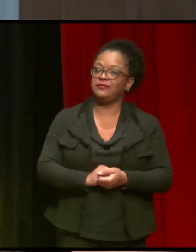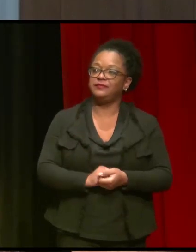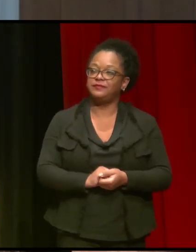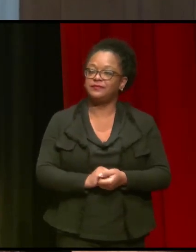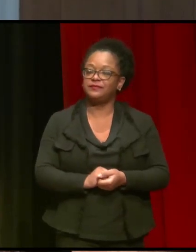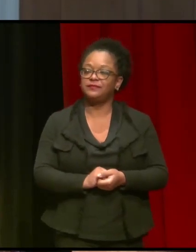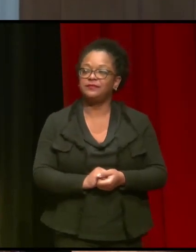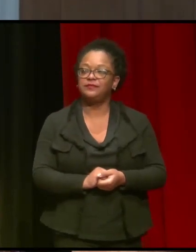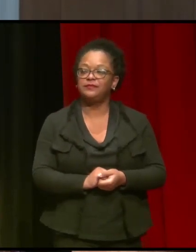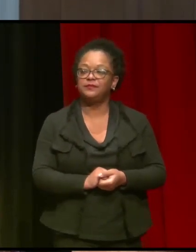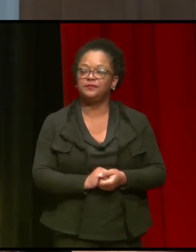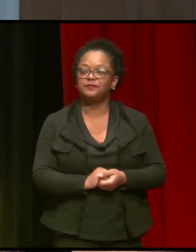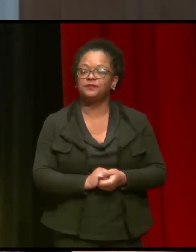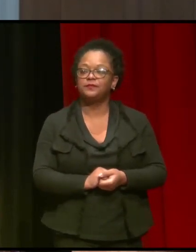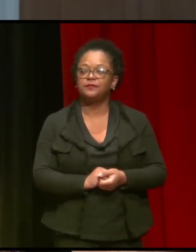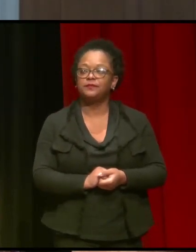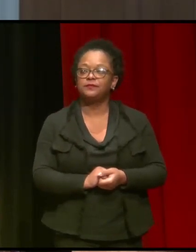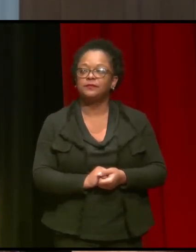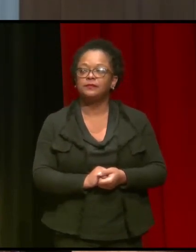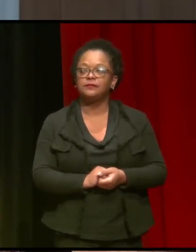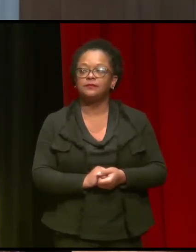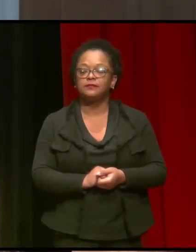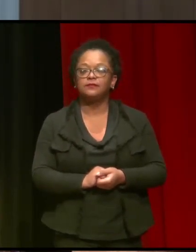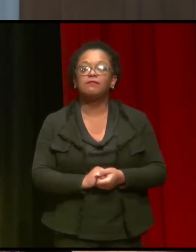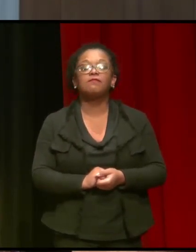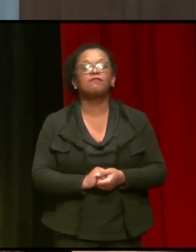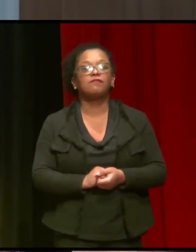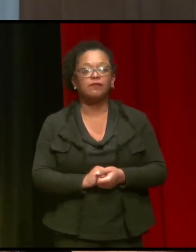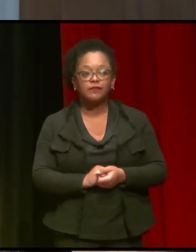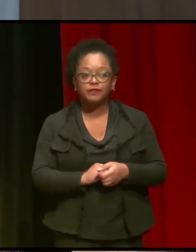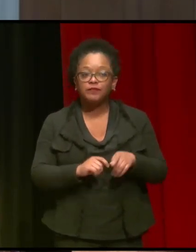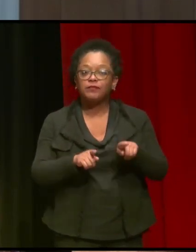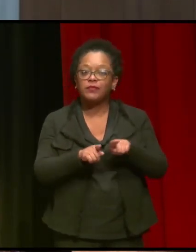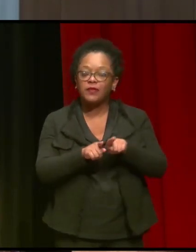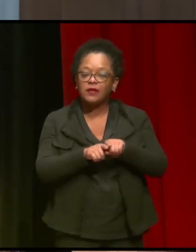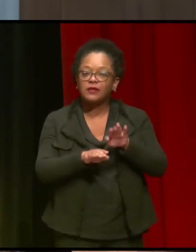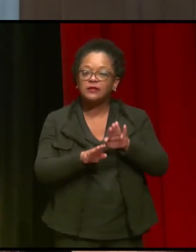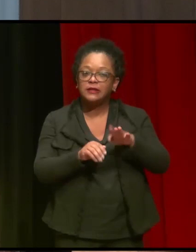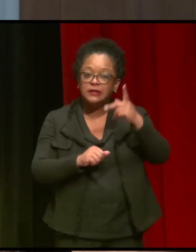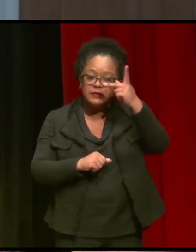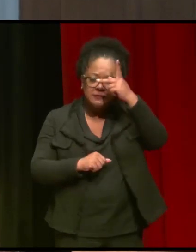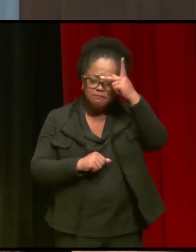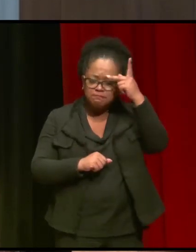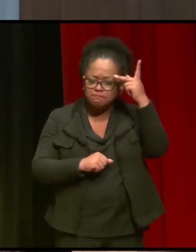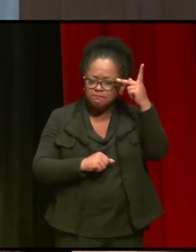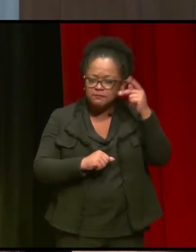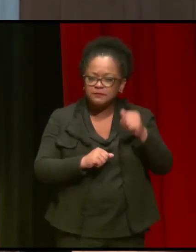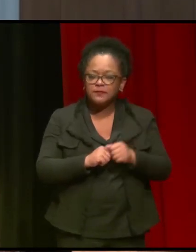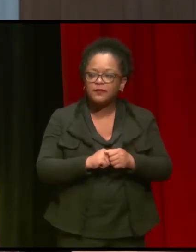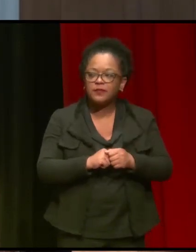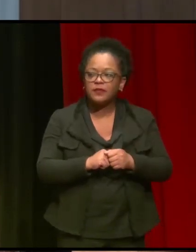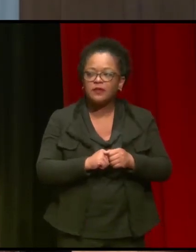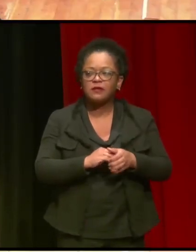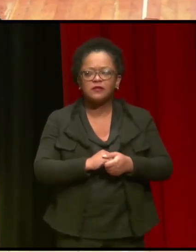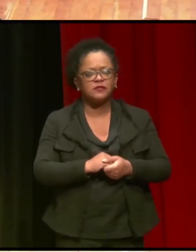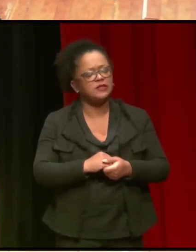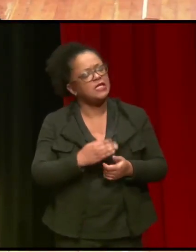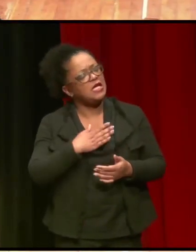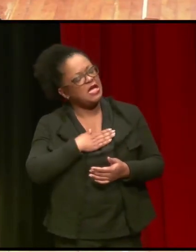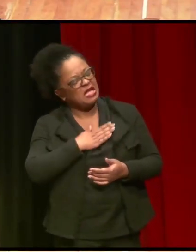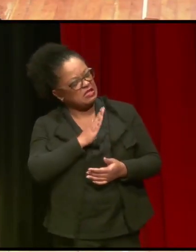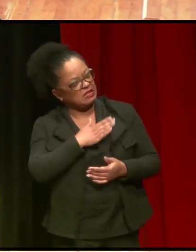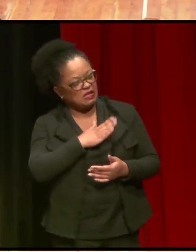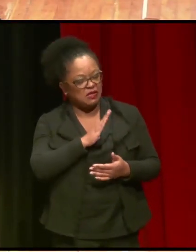E muita dessa gente acabou parando na igreja depois, posso contar essas histórias para vocês. O cara não acredita no começo, depois está lá, pastor, vim ajudar a trazer os cadeirantes aí